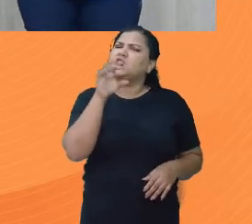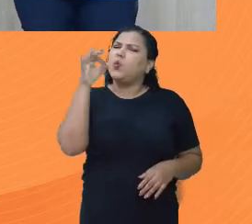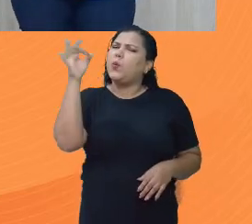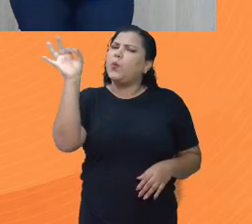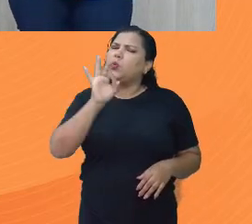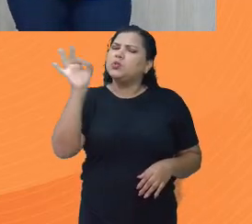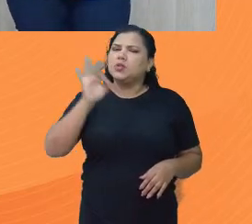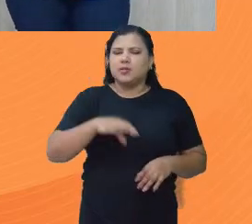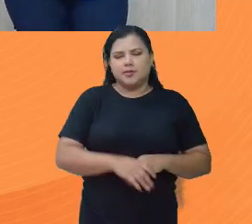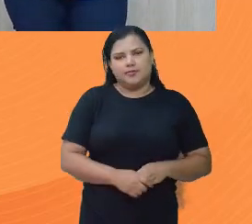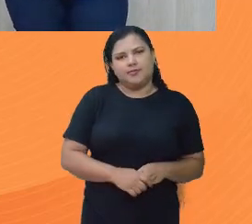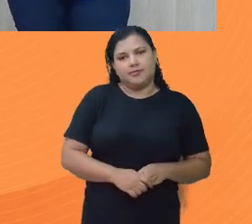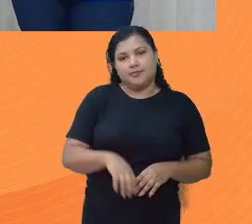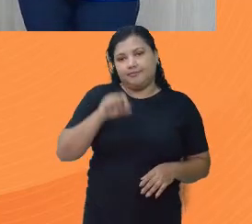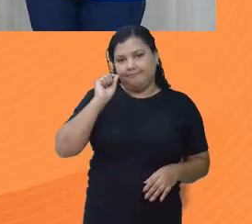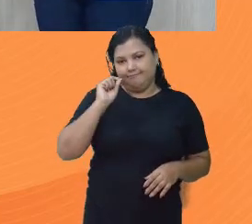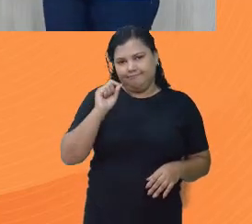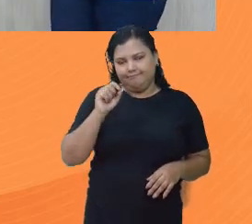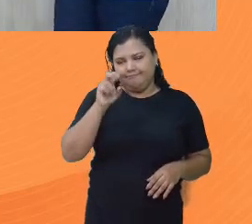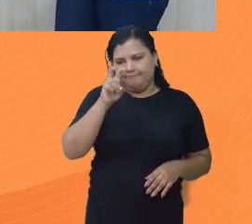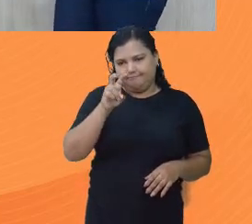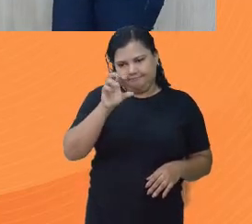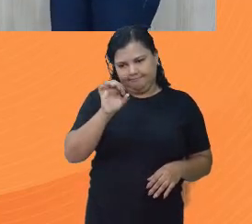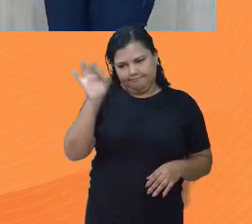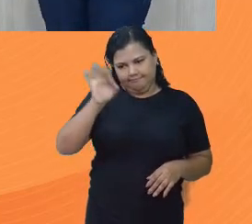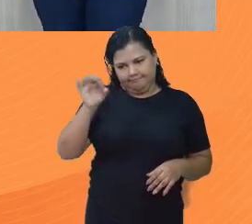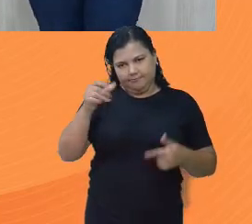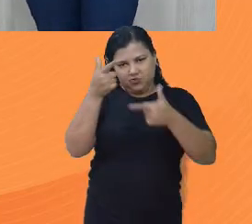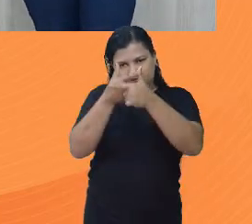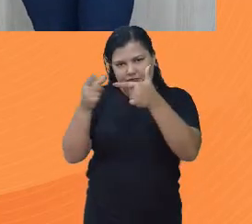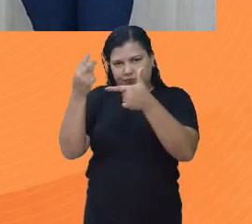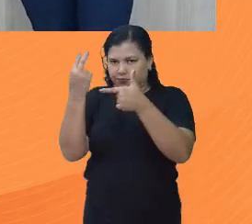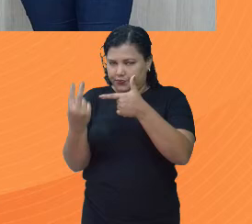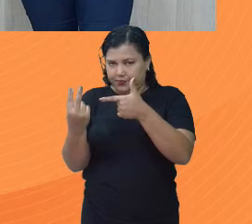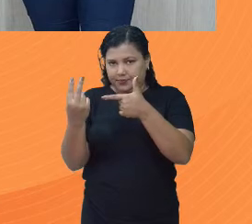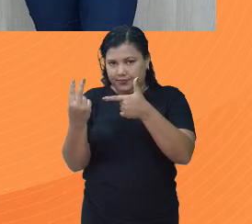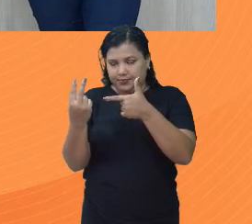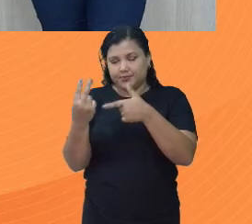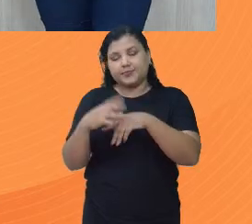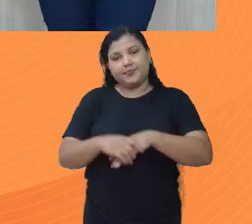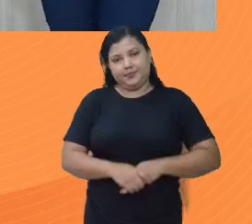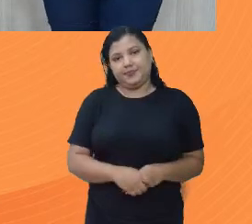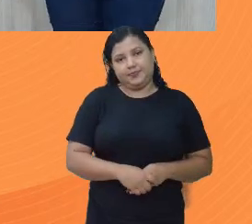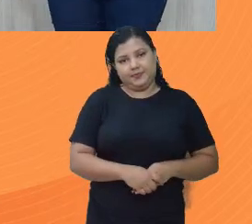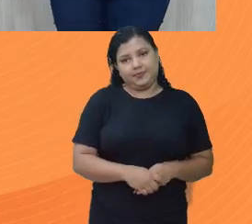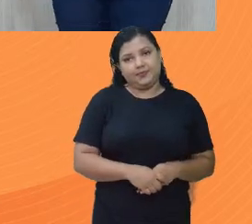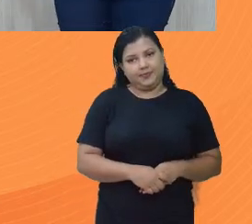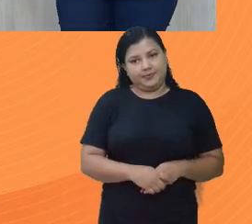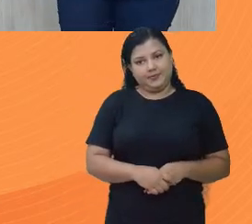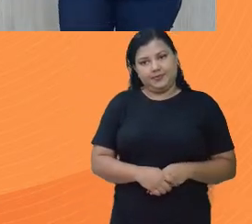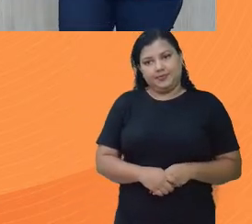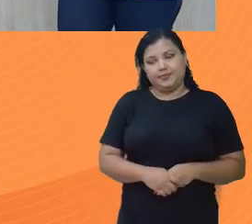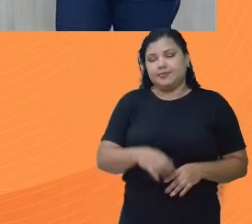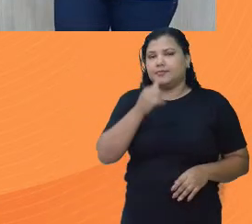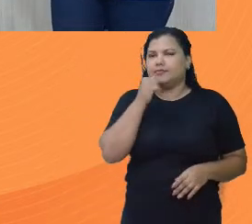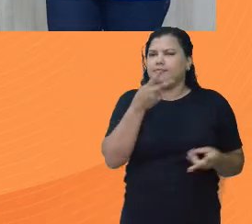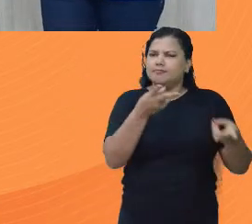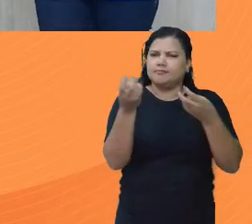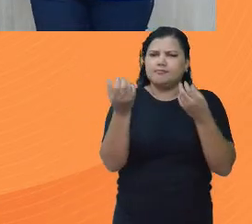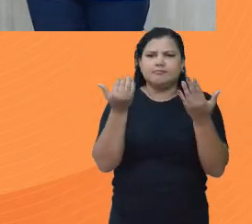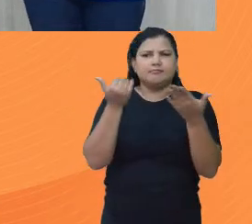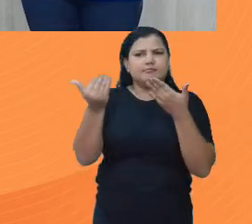ter a metade da metade, né, gente? 25 é metade de 50. Então, se a gente começa a observar essas relações, a gente